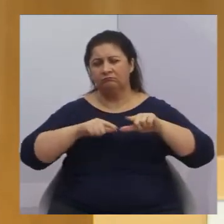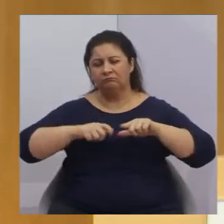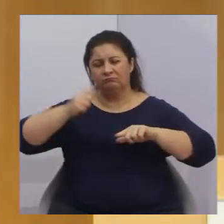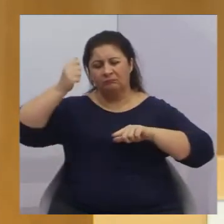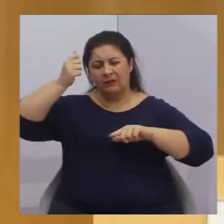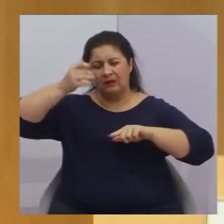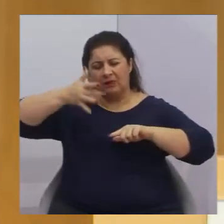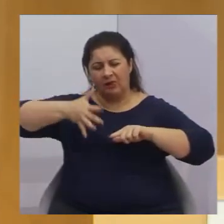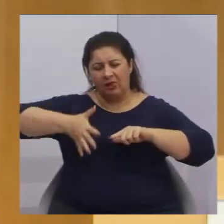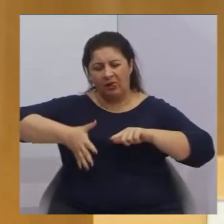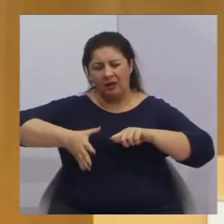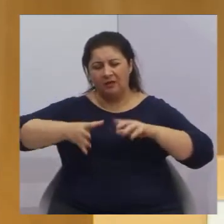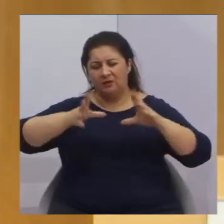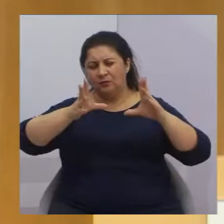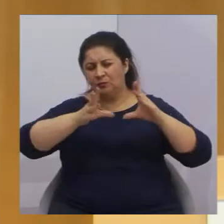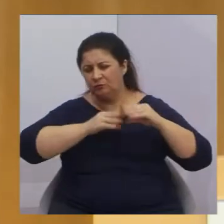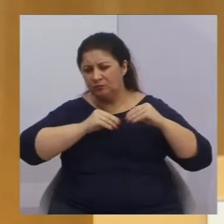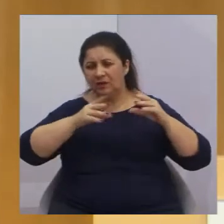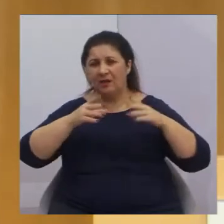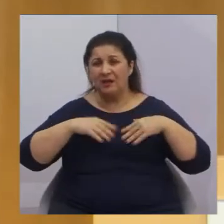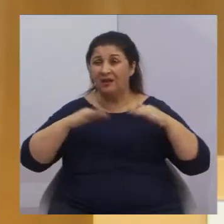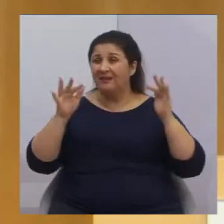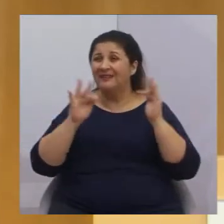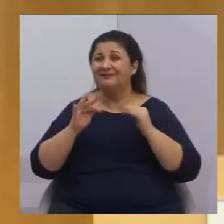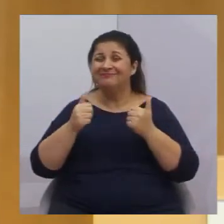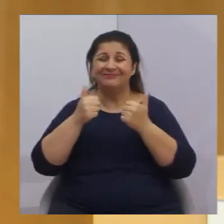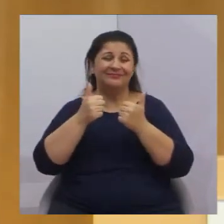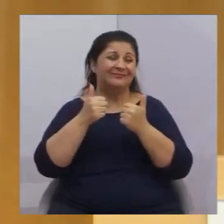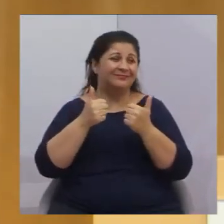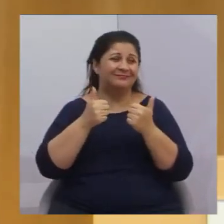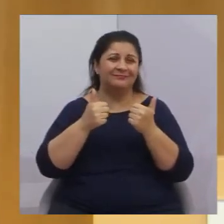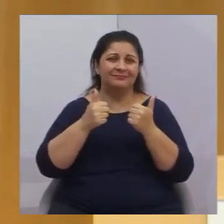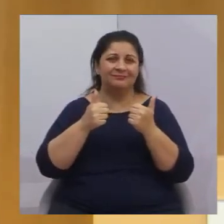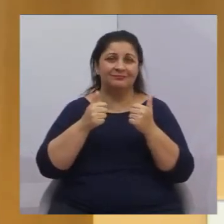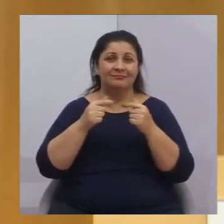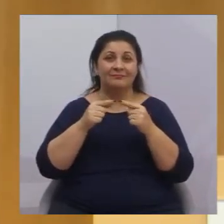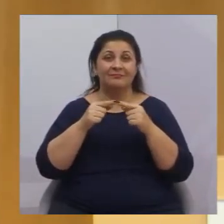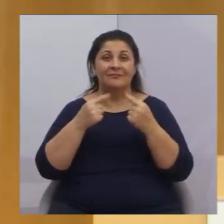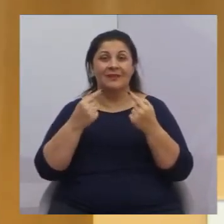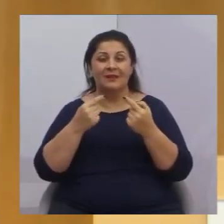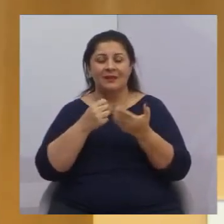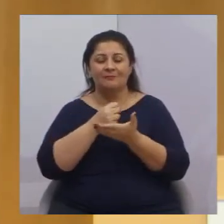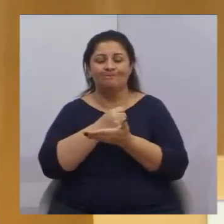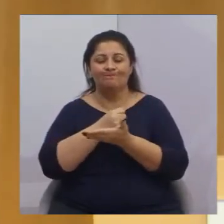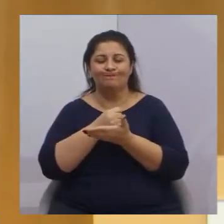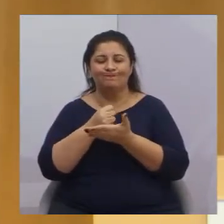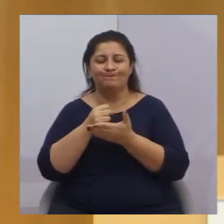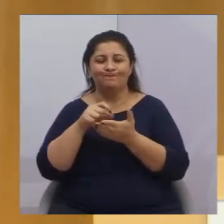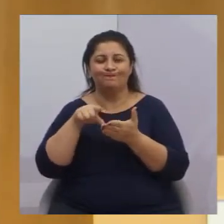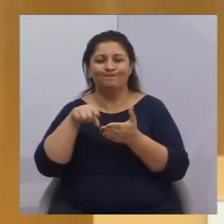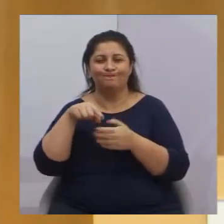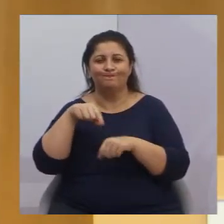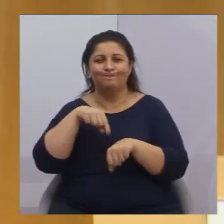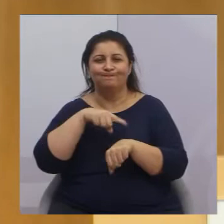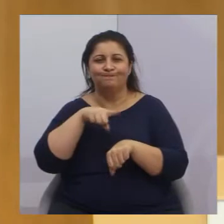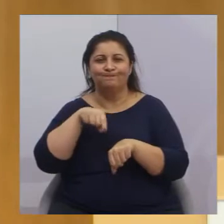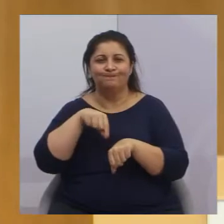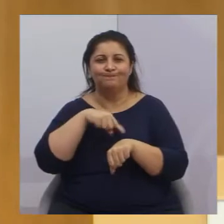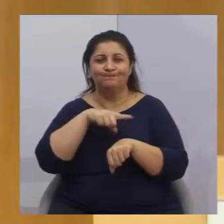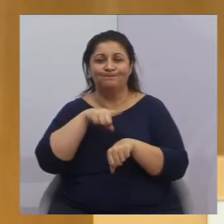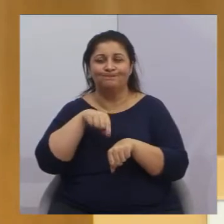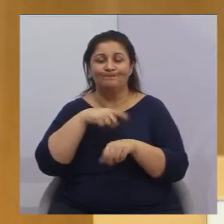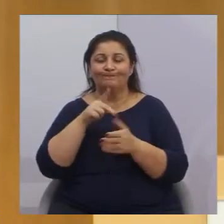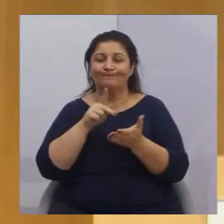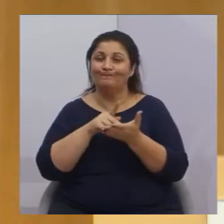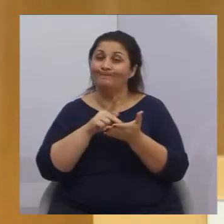assumir tudo, fica feliz com tudo, está tudo lindo e maravilhoso. Quando vai passando o tempo, a realidade vai